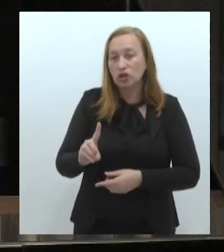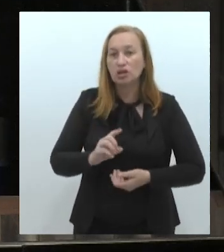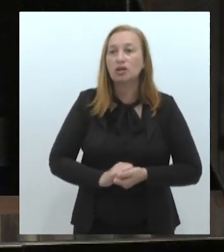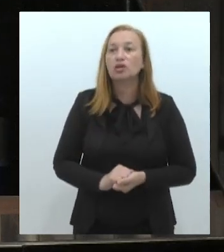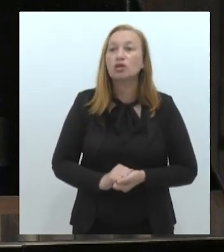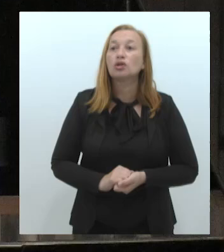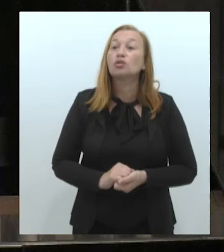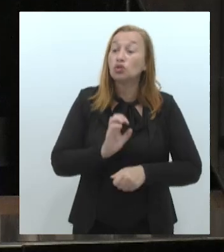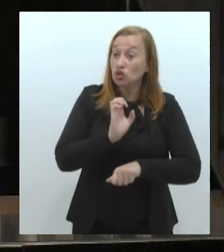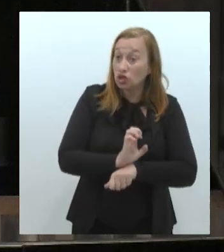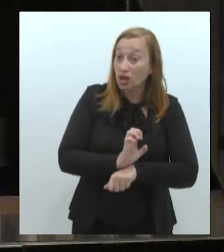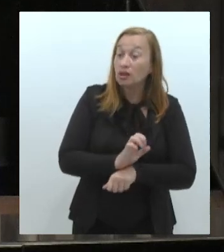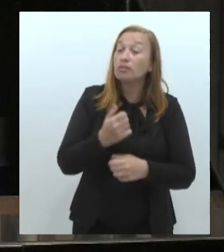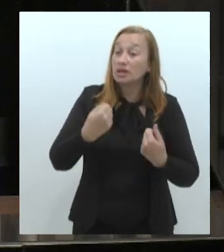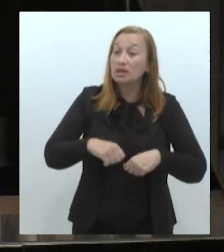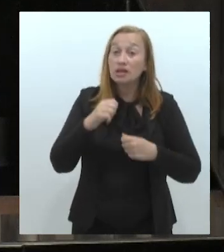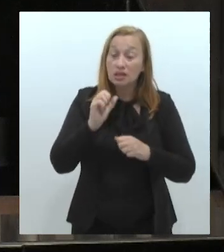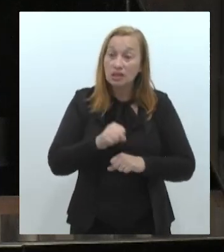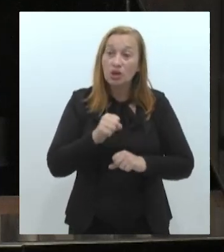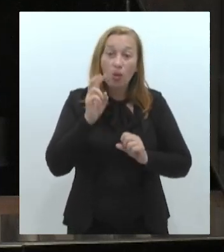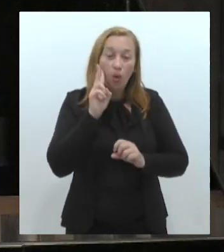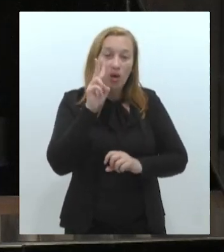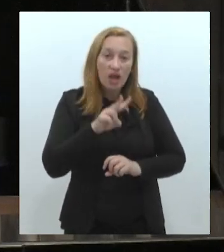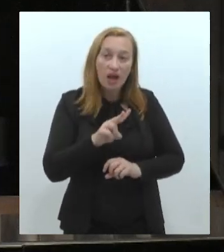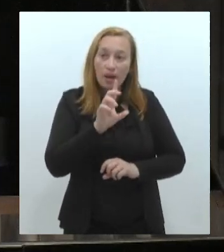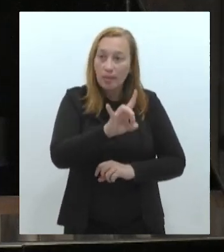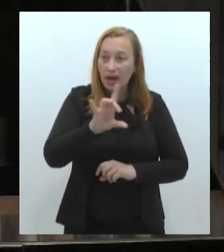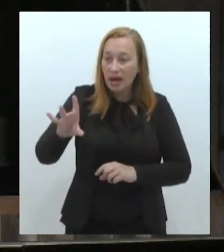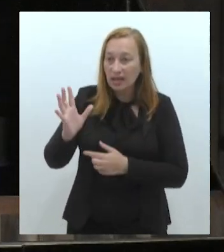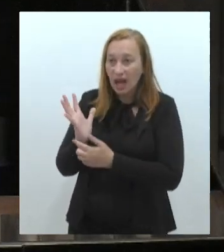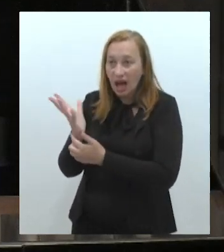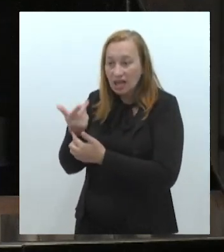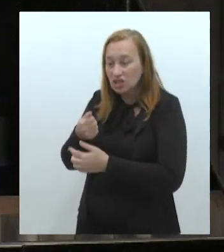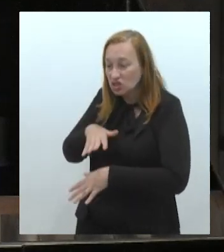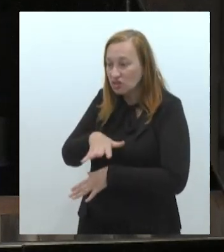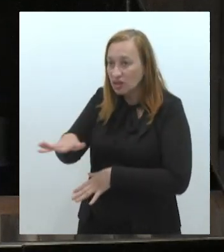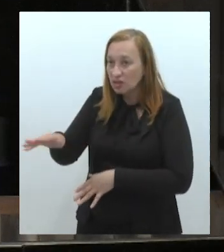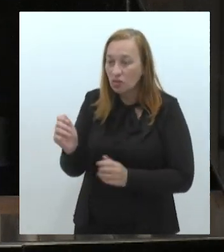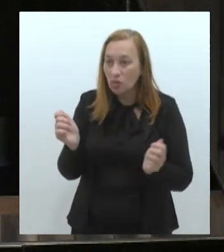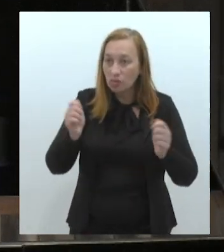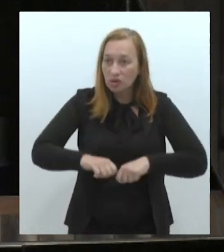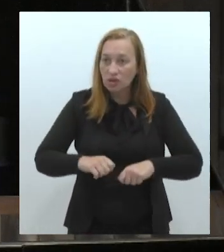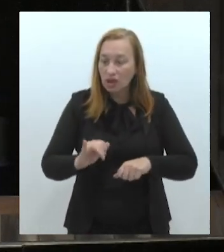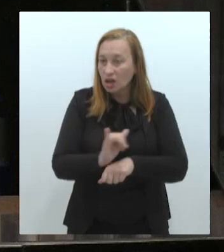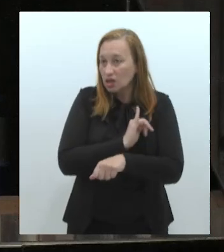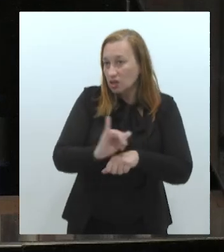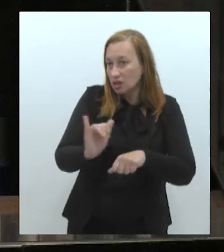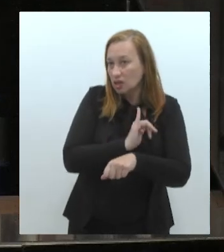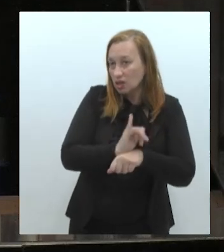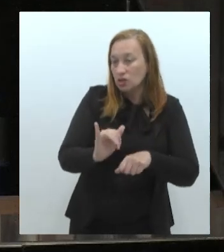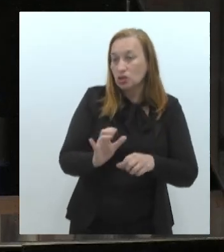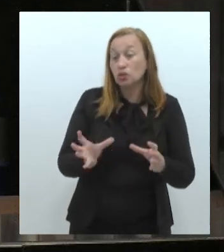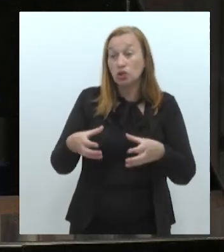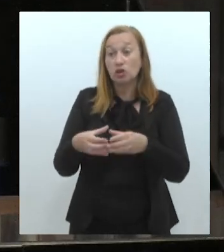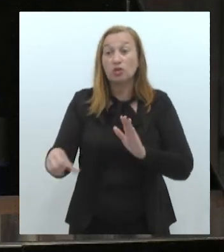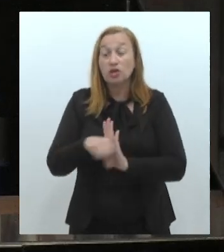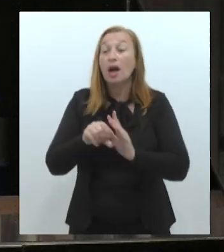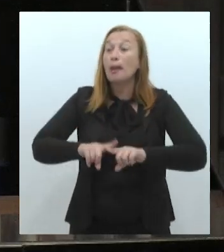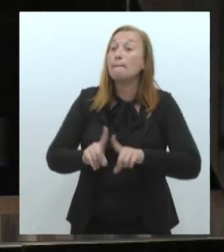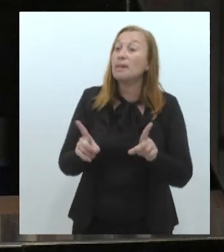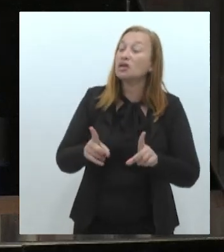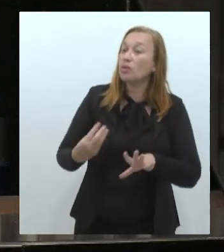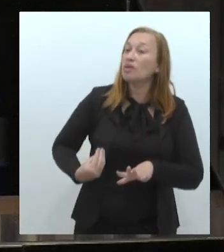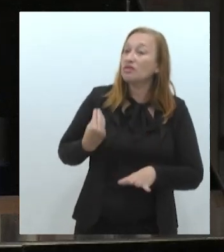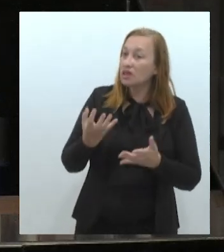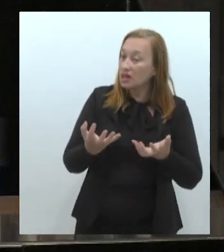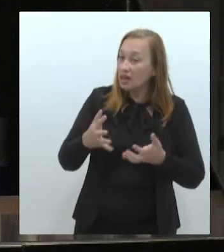O Estado tem que, sim, olhar para cada artista de favela não como um potencial articulador do crime organizado, mas como uma vida que